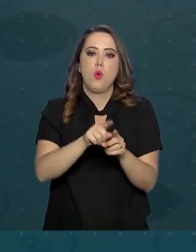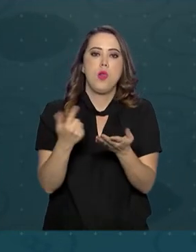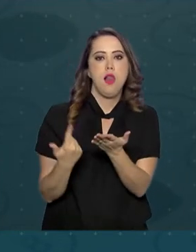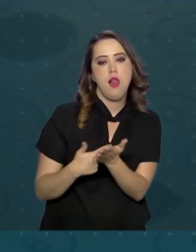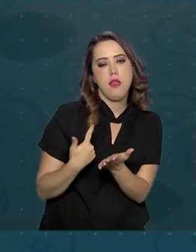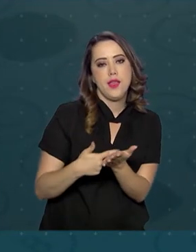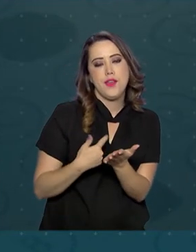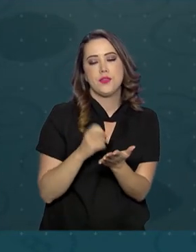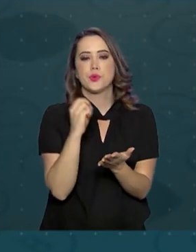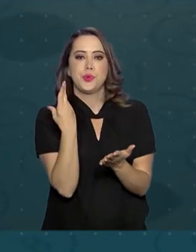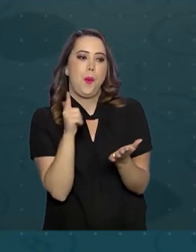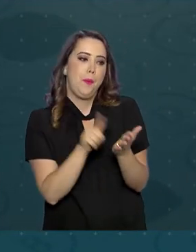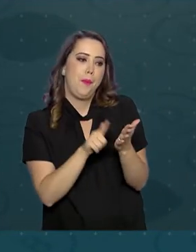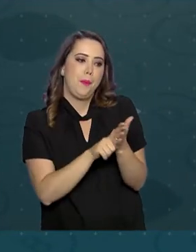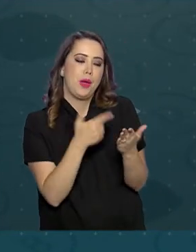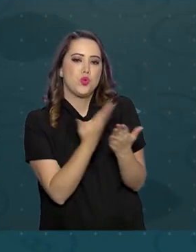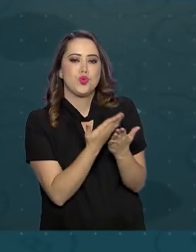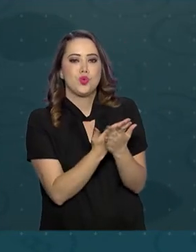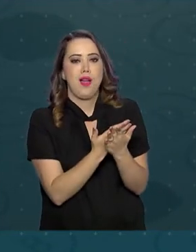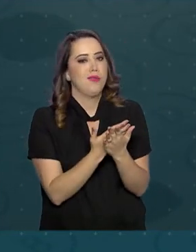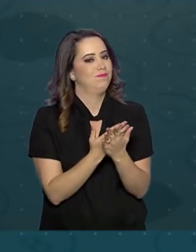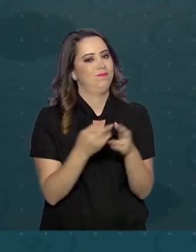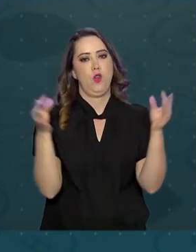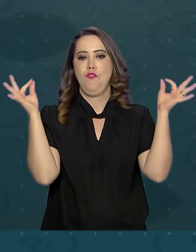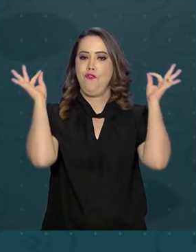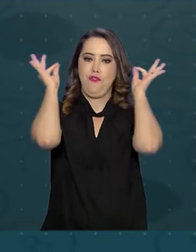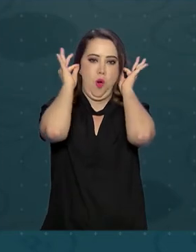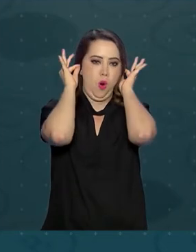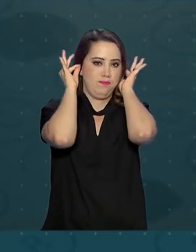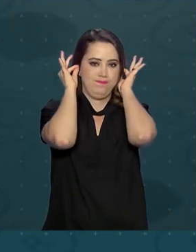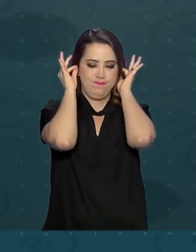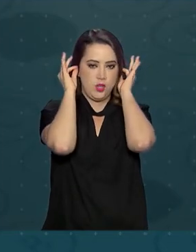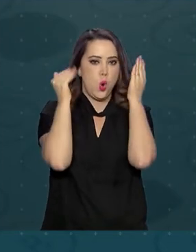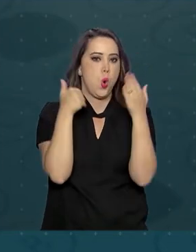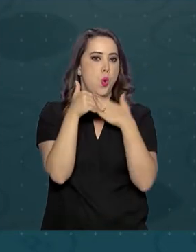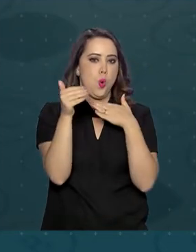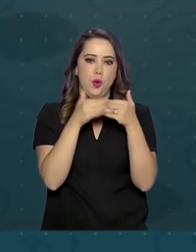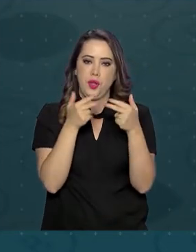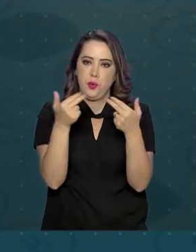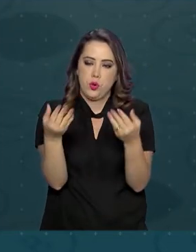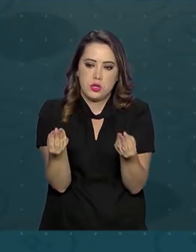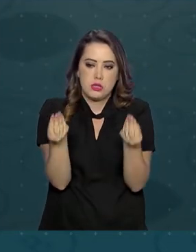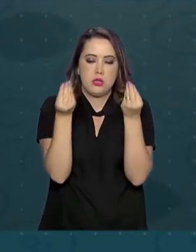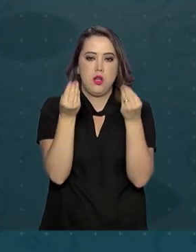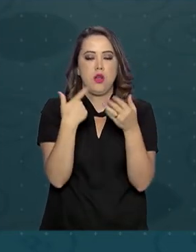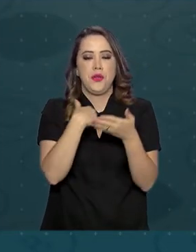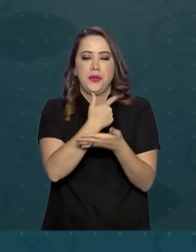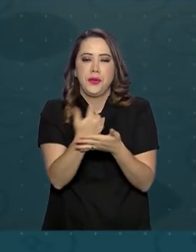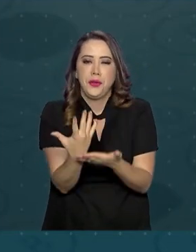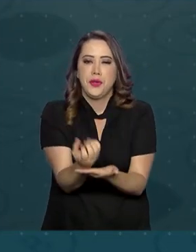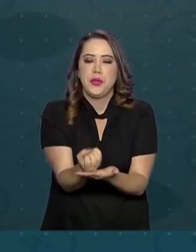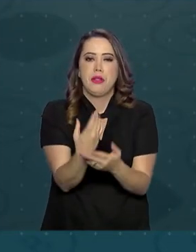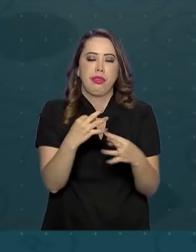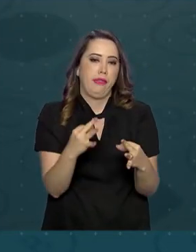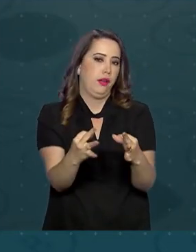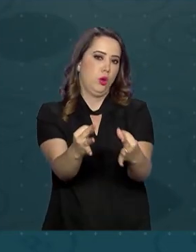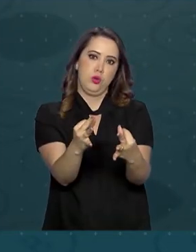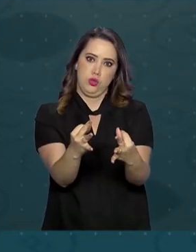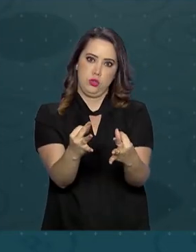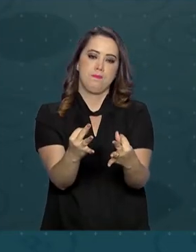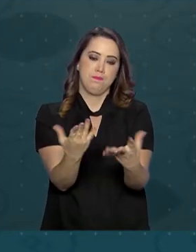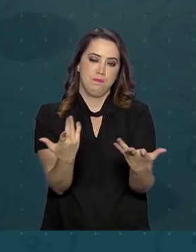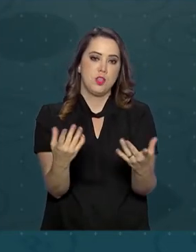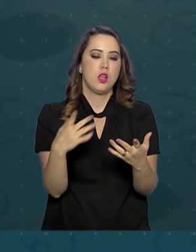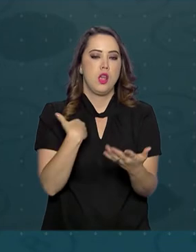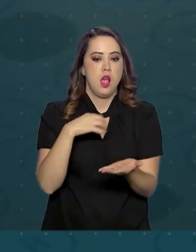manuais e anotações, fone de ouvido e qualquer dispositivo que receber imagens, vídeos ou mensagens, telefones